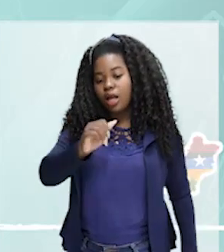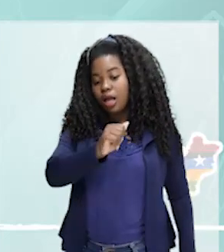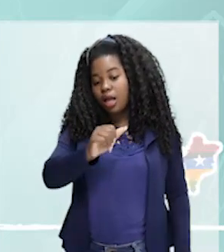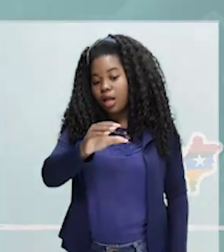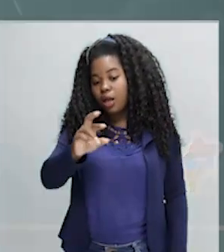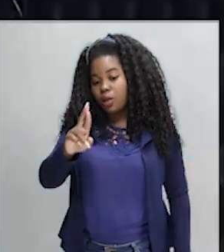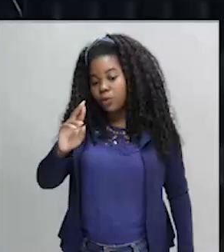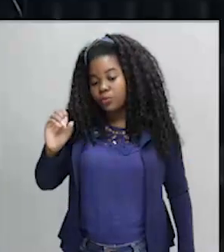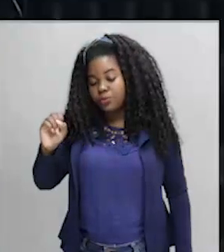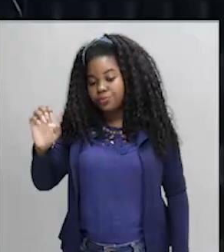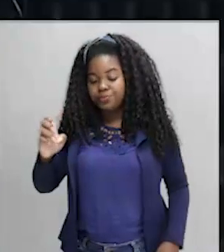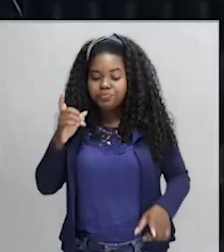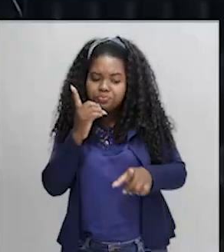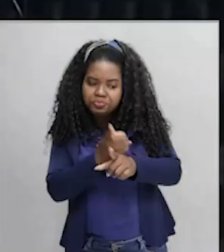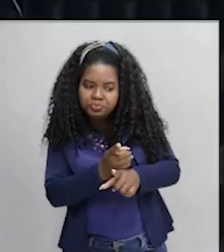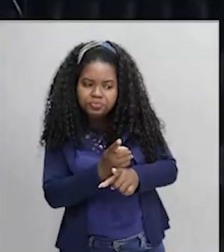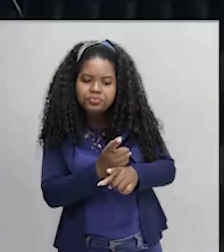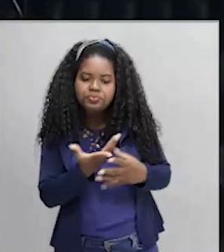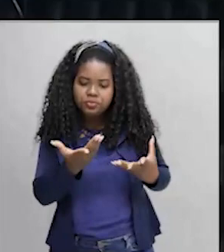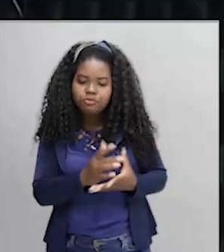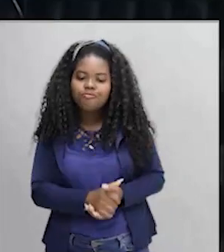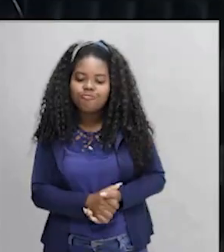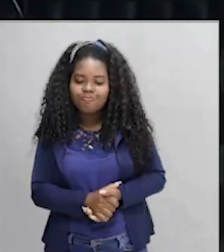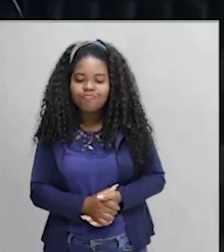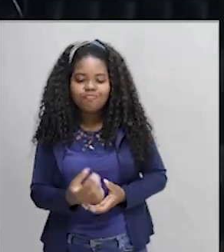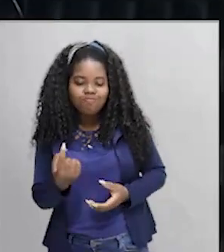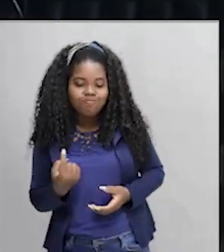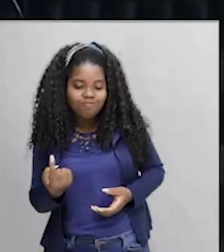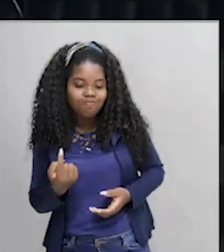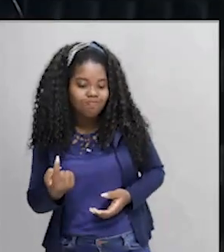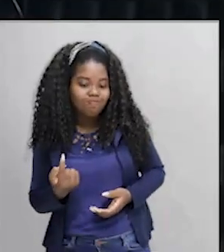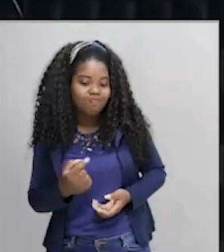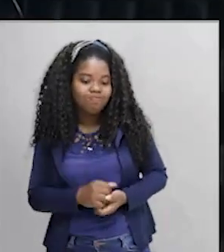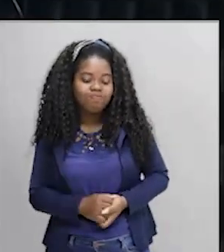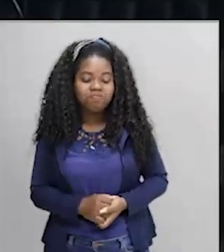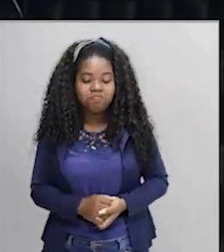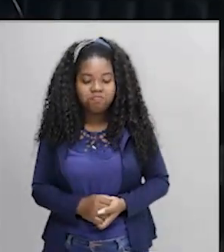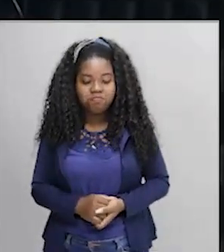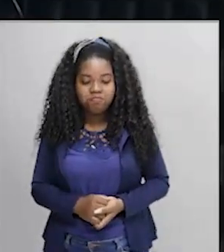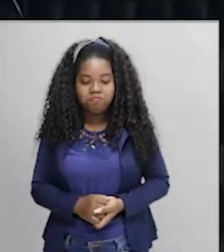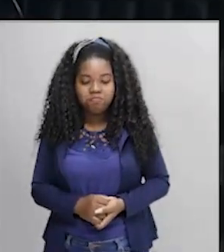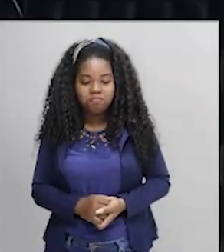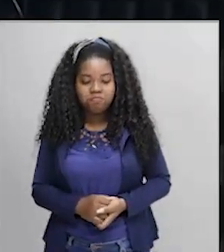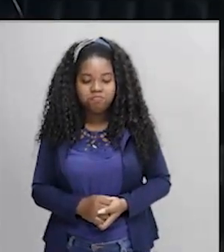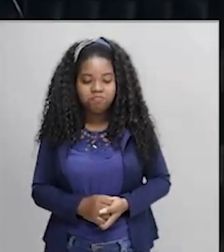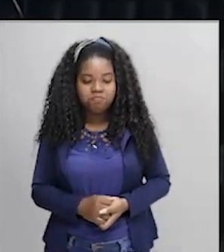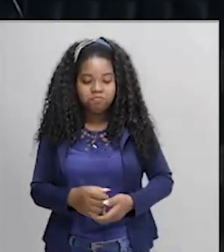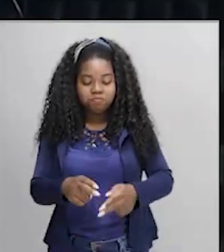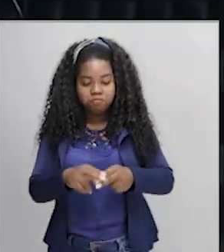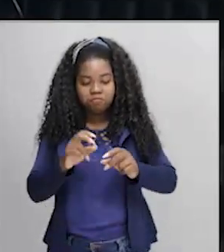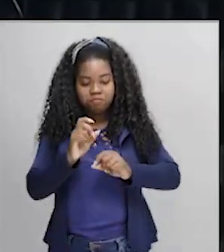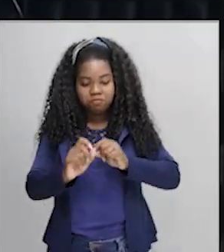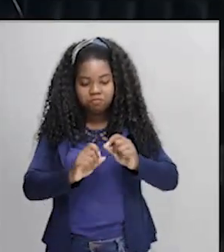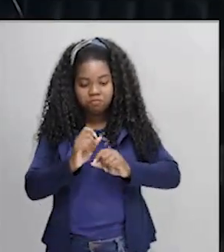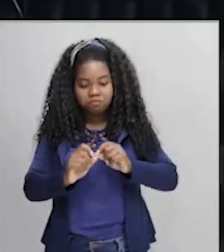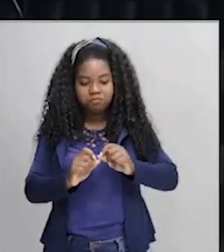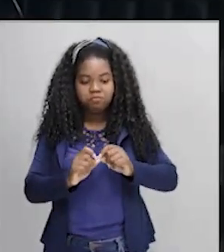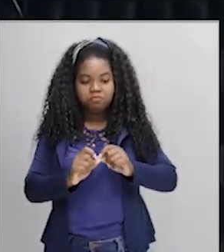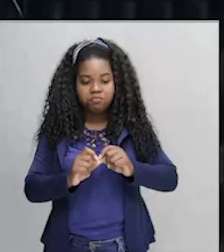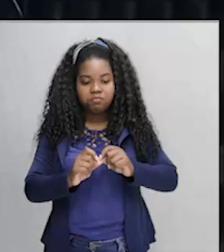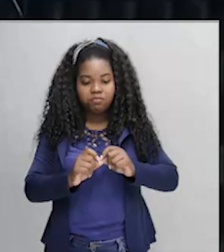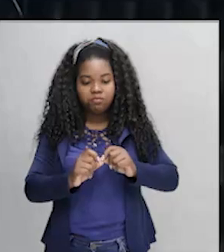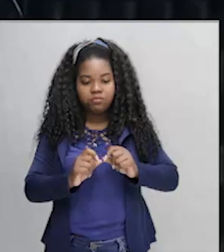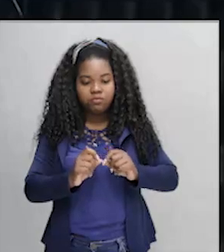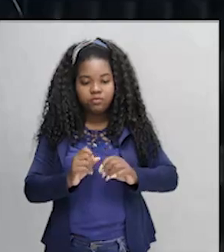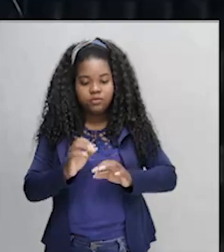algo acidentalmente. Tá? Across, sozinho, é através. Tá? Então, enquanto eu estava limpando a